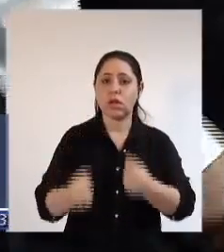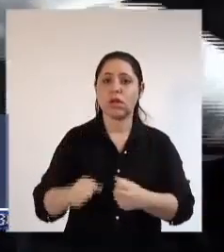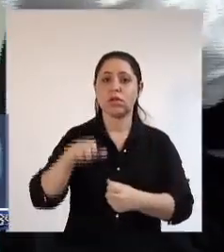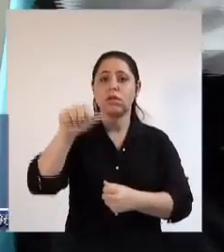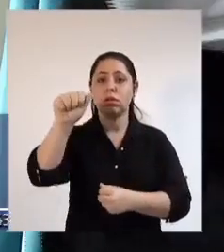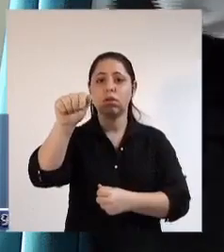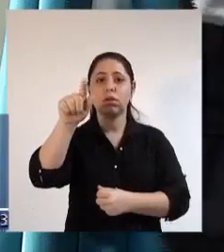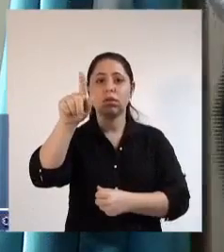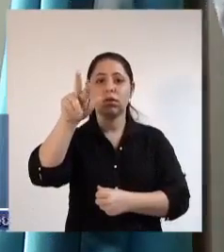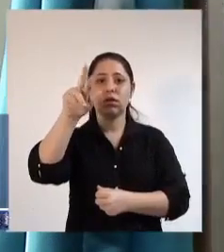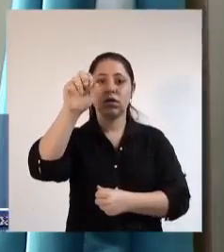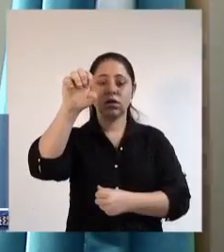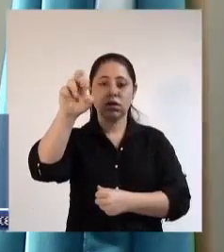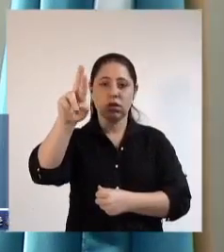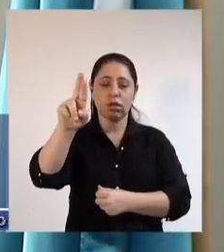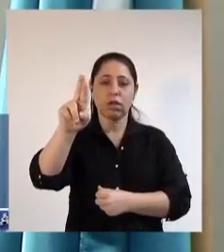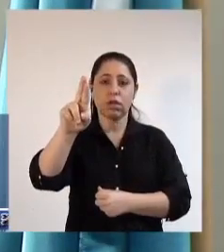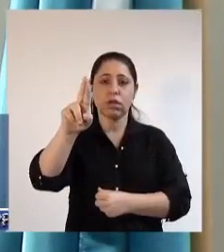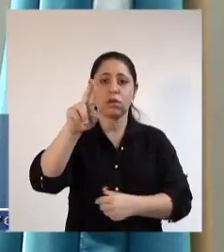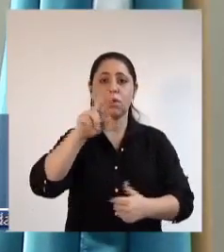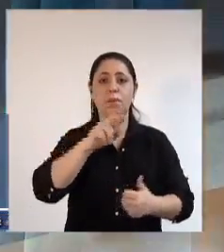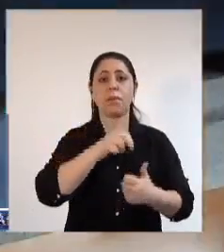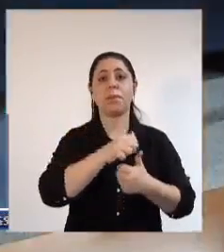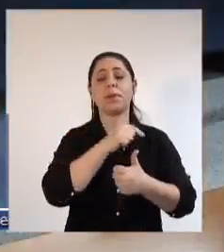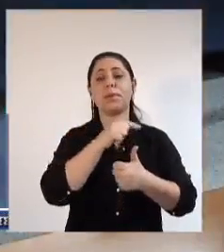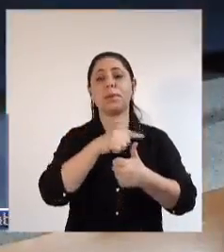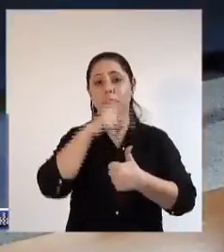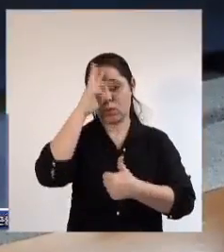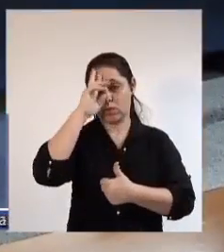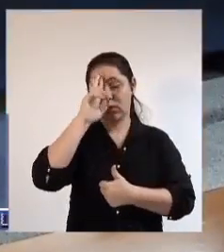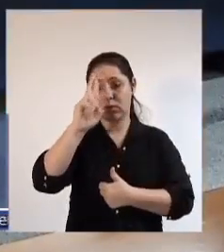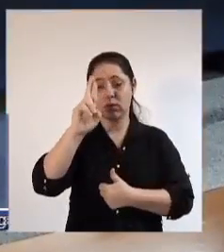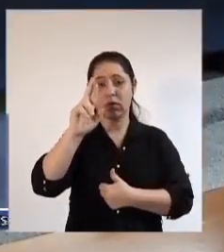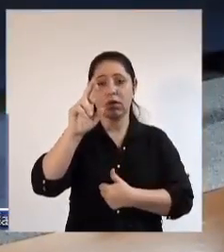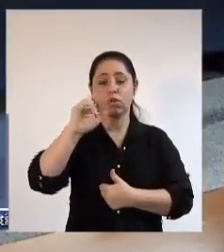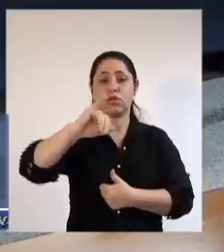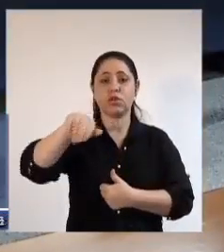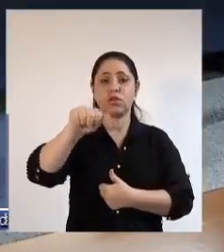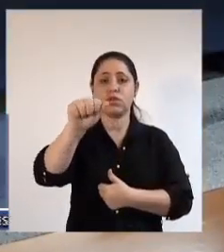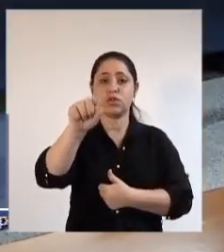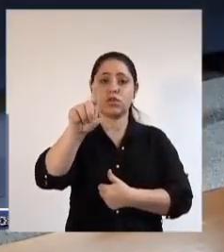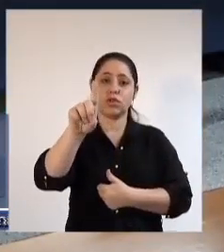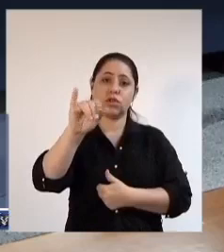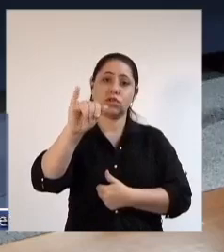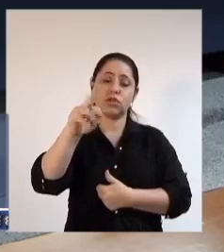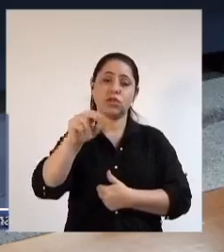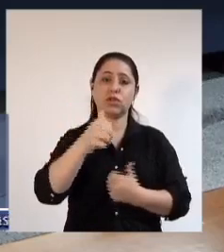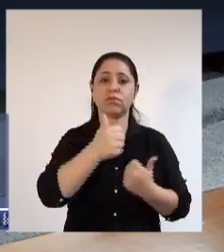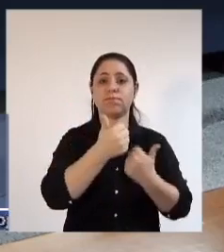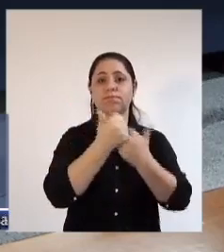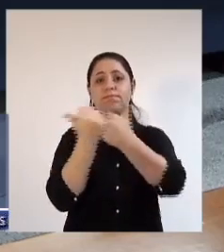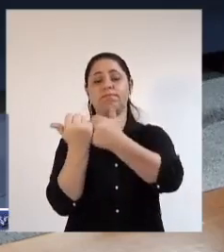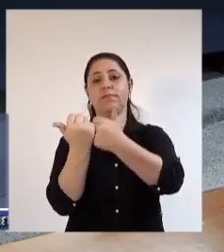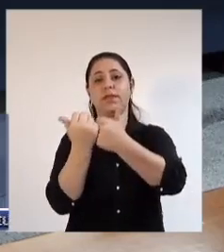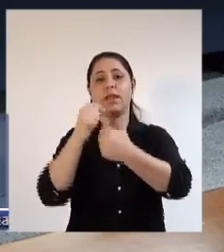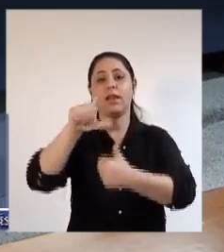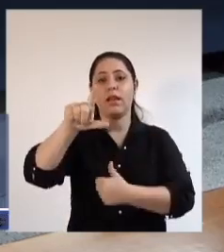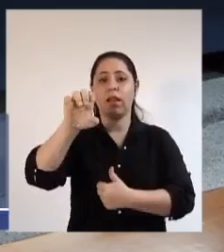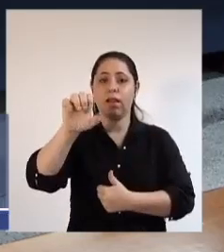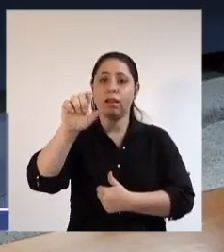titular o jardim botucatu suplente a legenda e regina monteiro perdomo